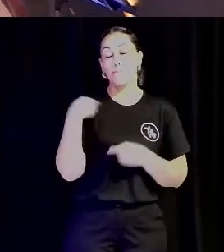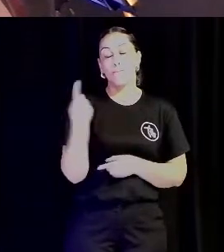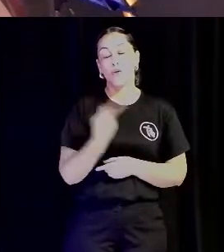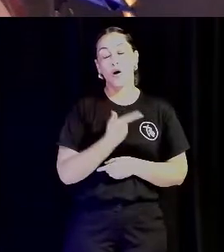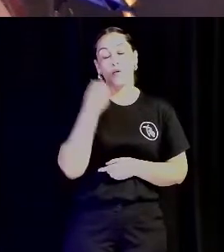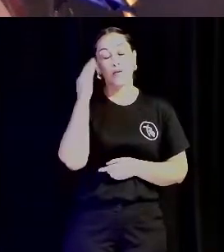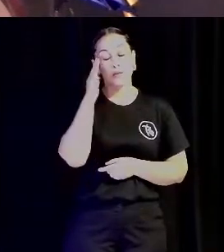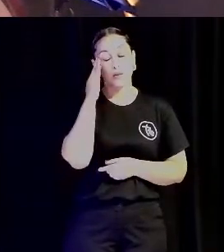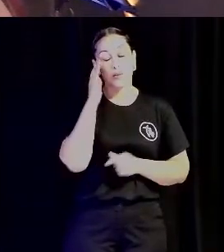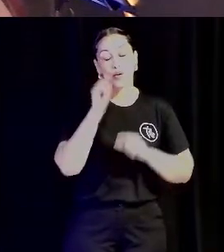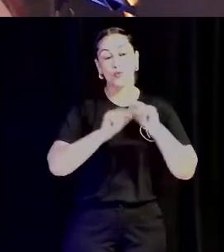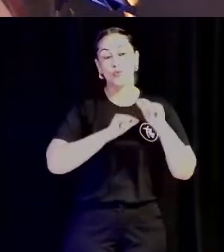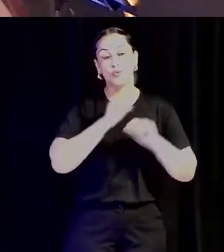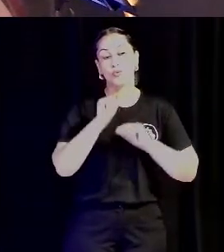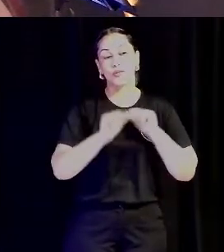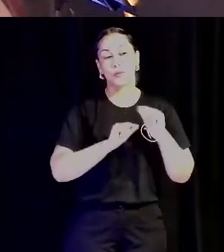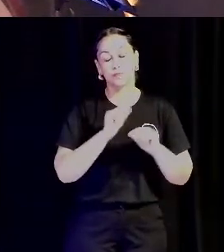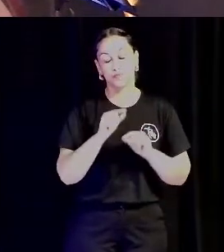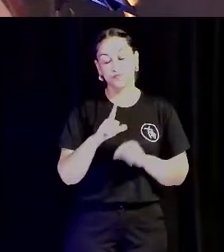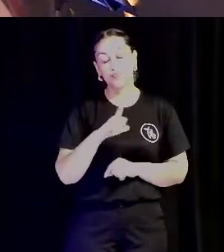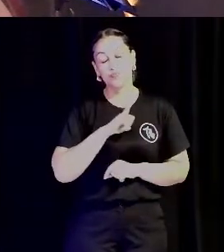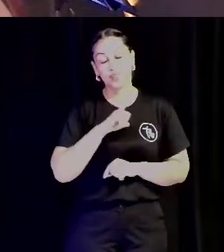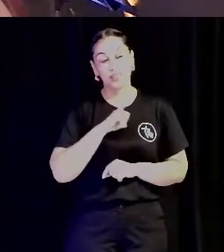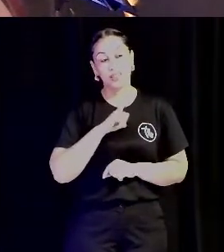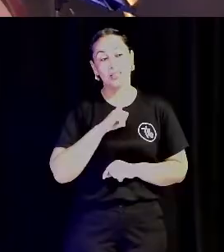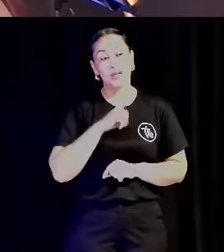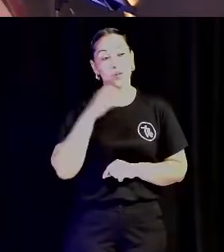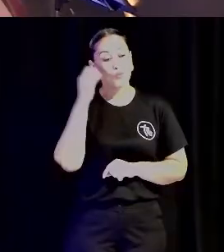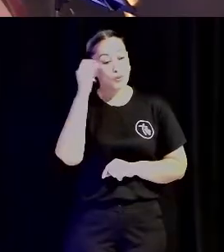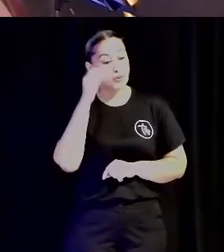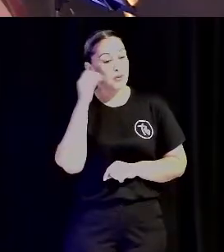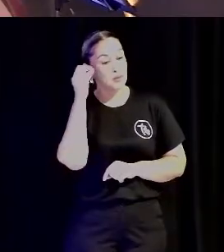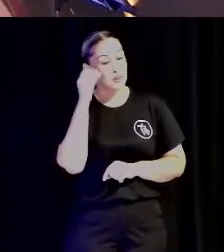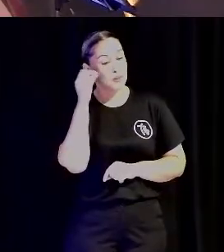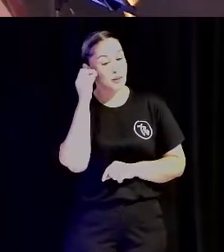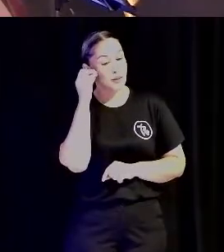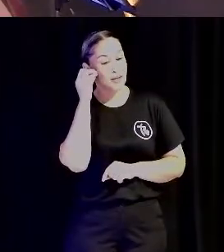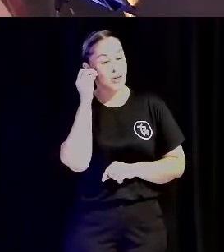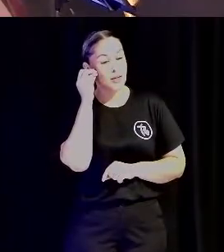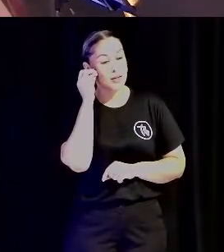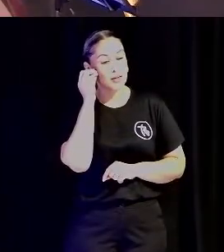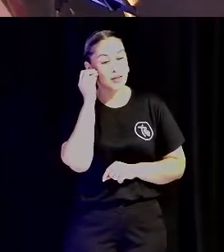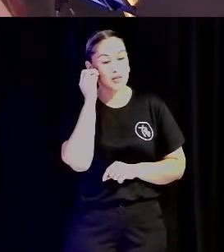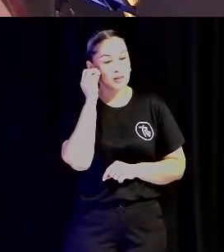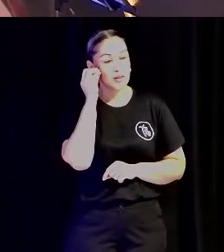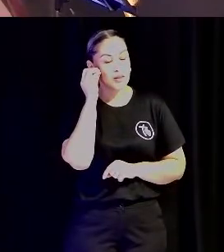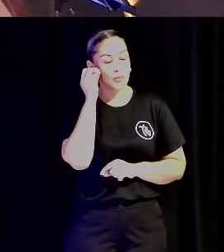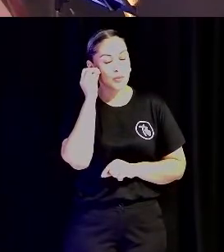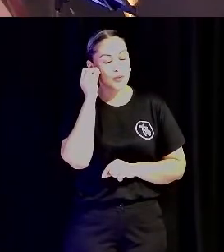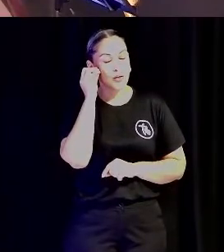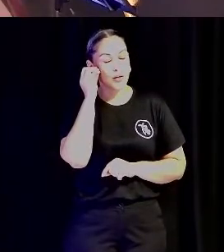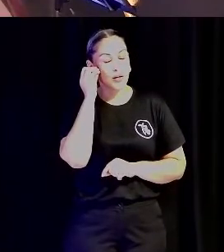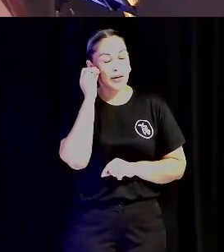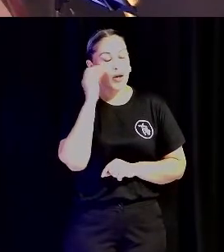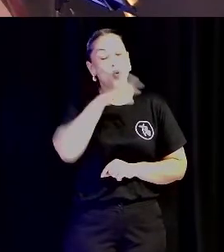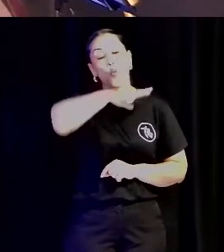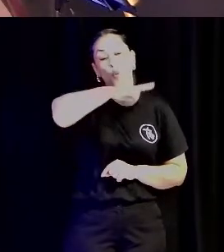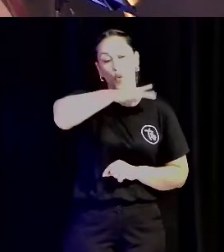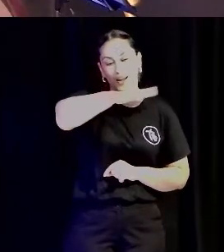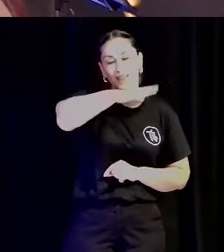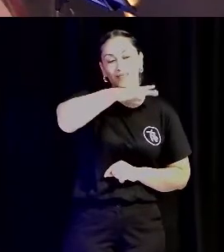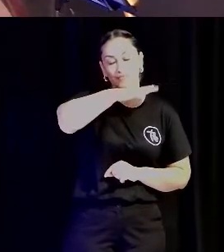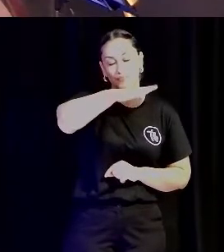nós temos também experiências desagradáveis. Nós também